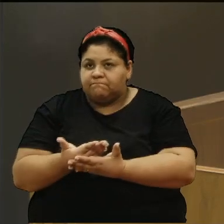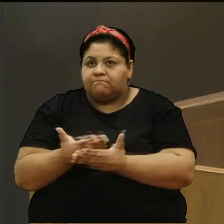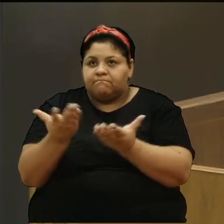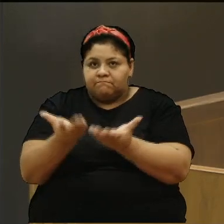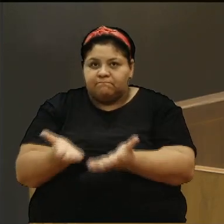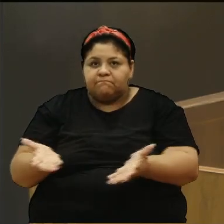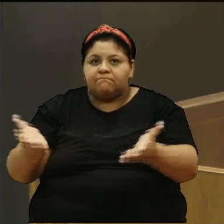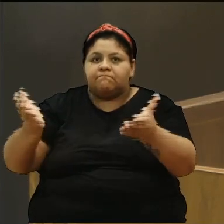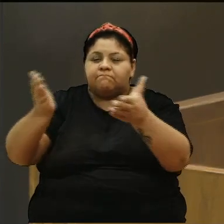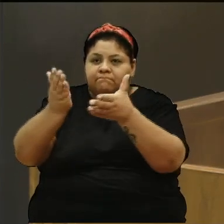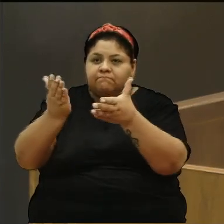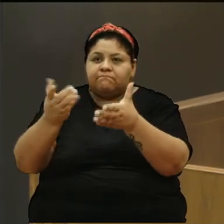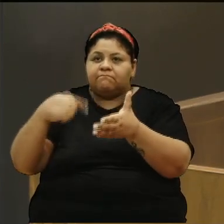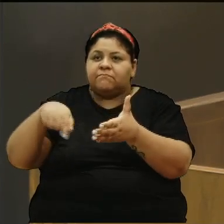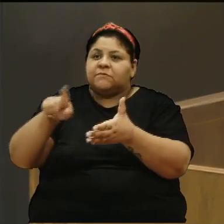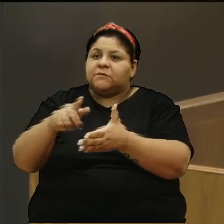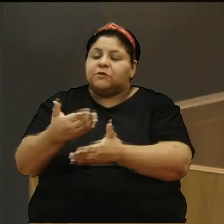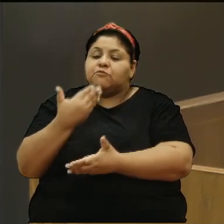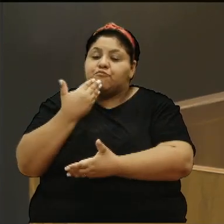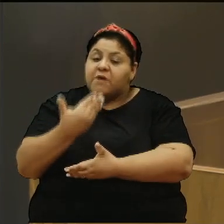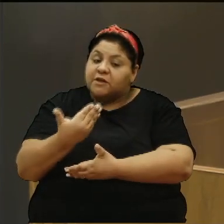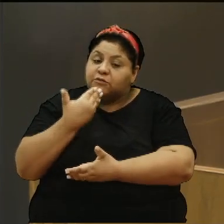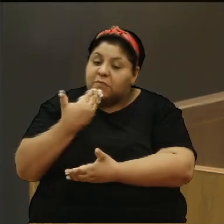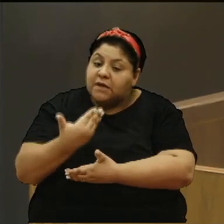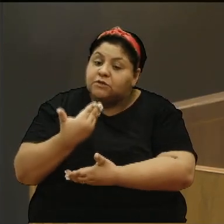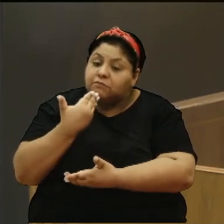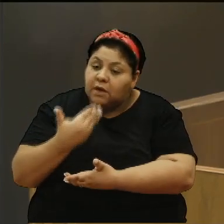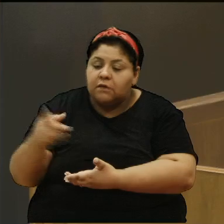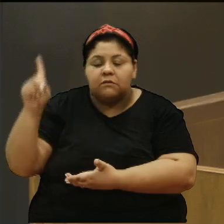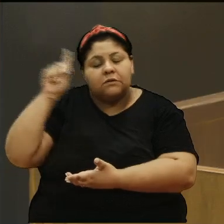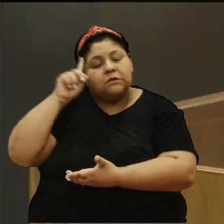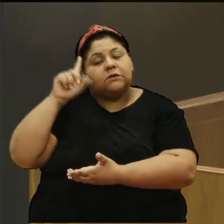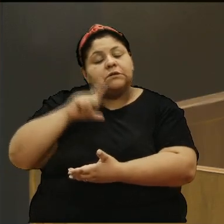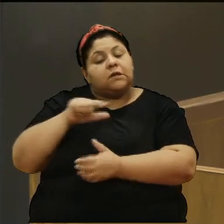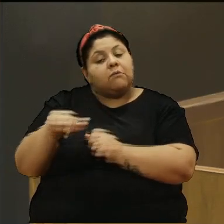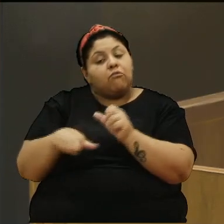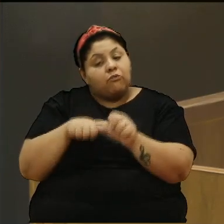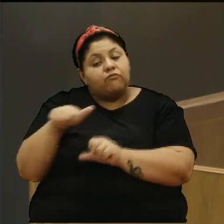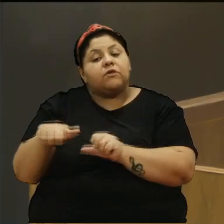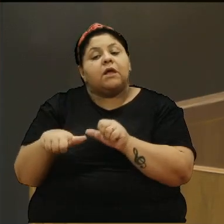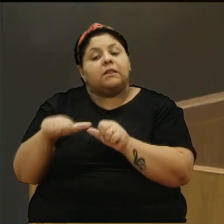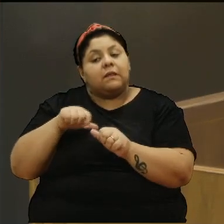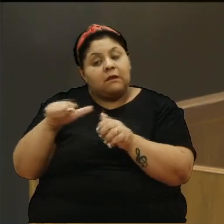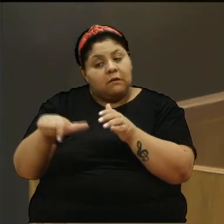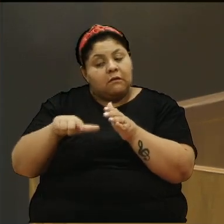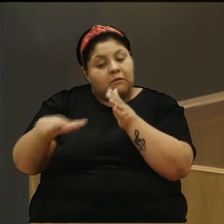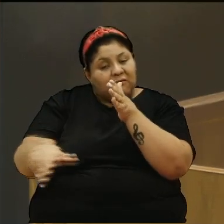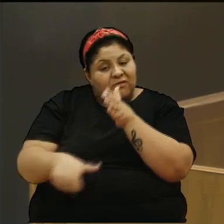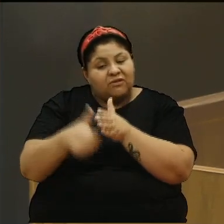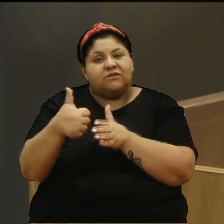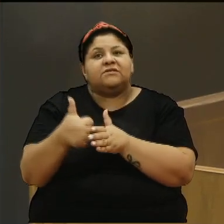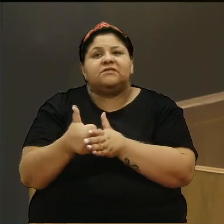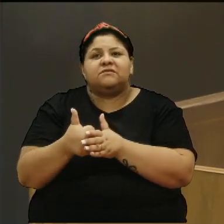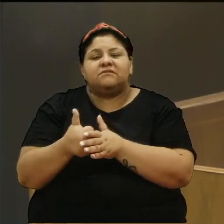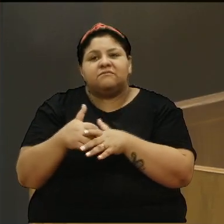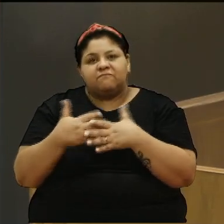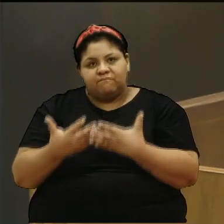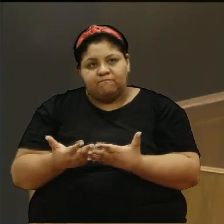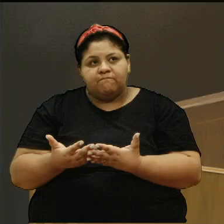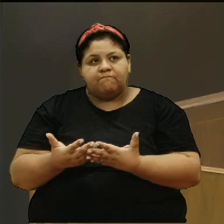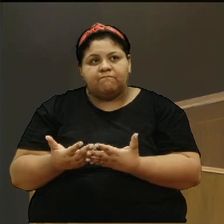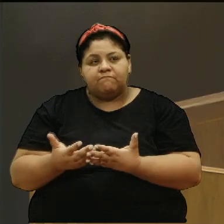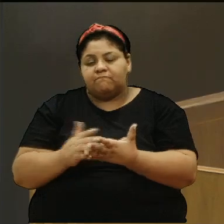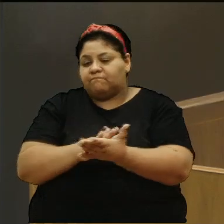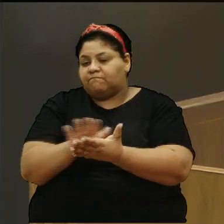containers é algo que a gente bate todo dia na tecla. Tem que mudar, tem que melhorar, tem que ser de uma forma melhor e